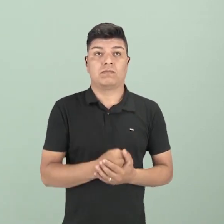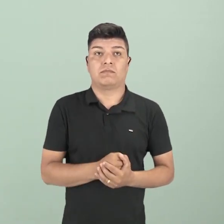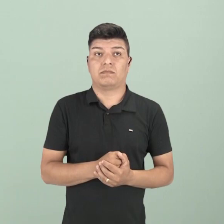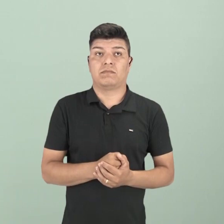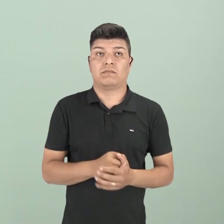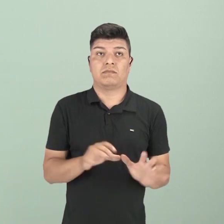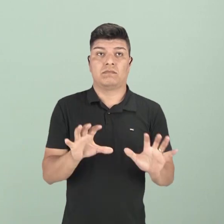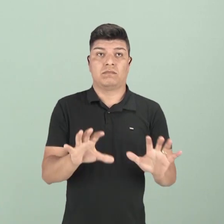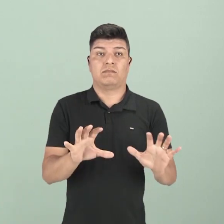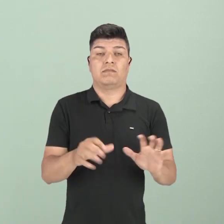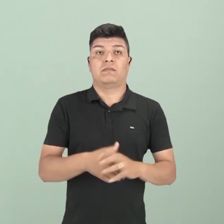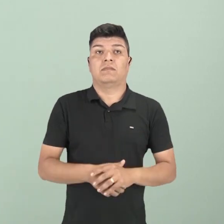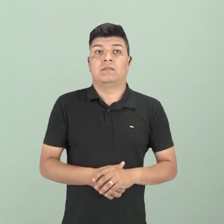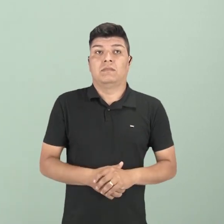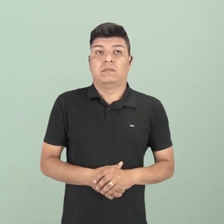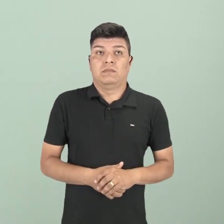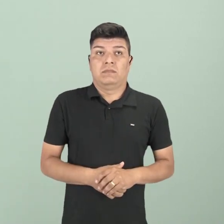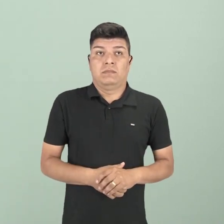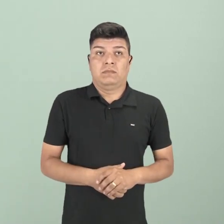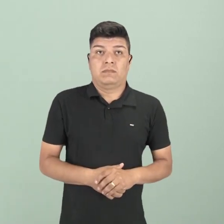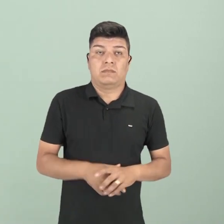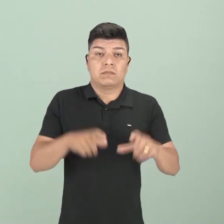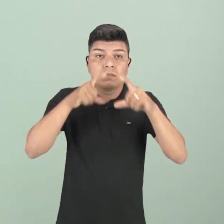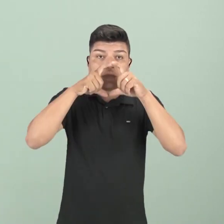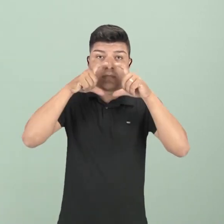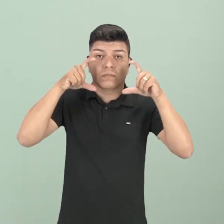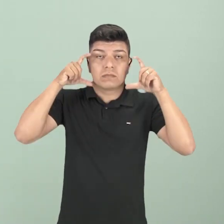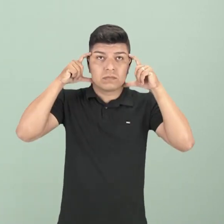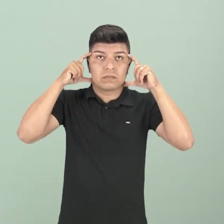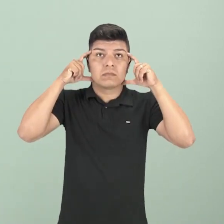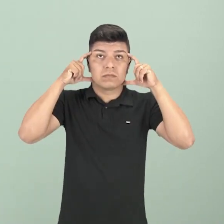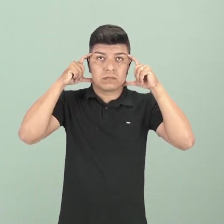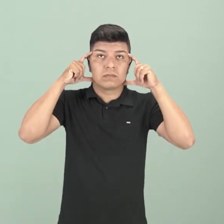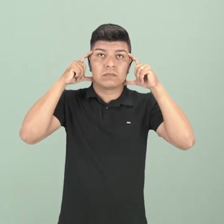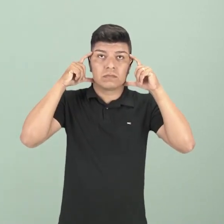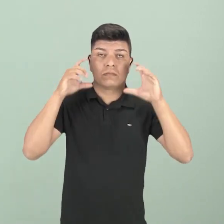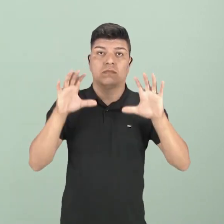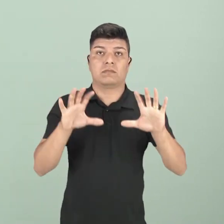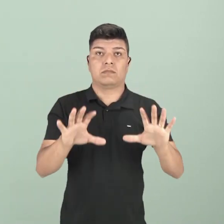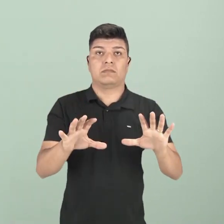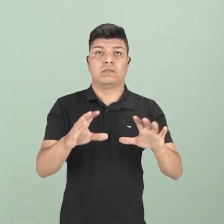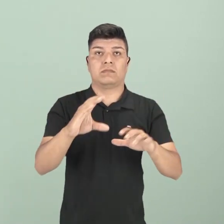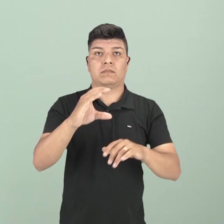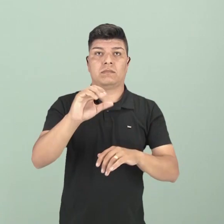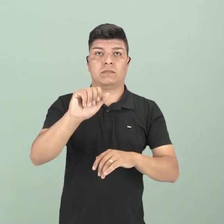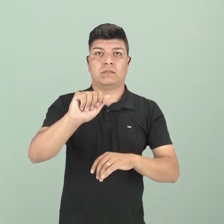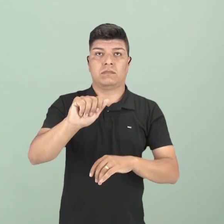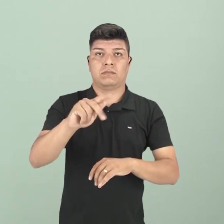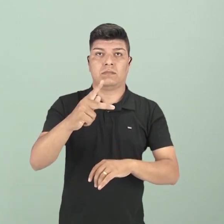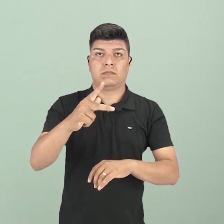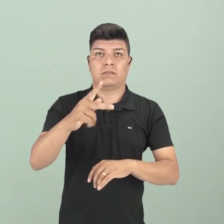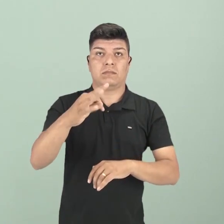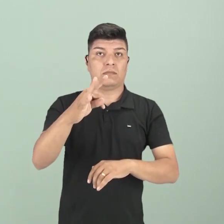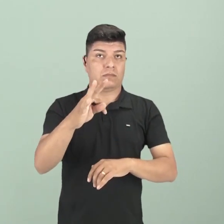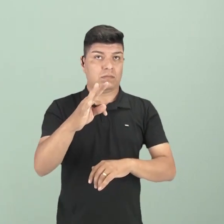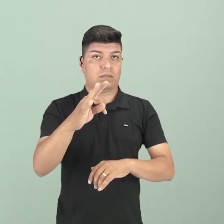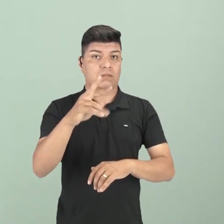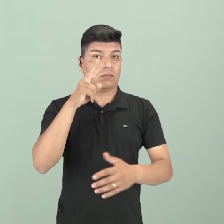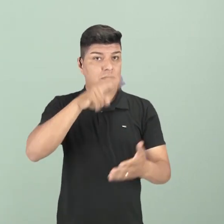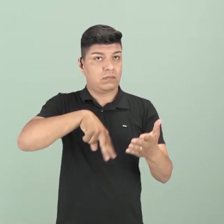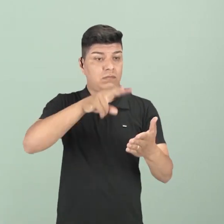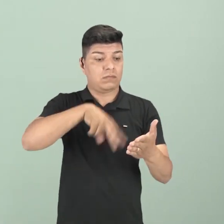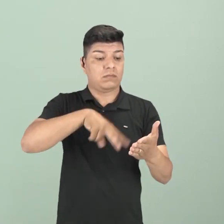a seguinte referência. As máscaras faciais, de que trata o caput acima, né, o que nós acabamos de